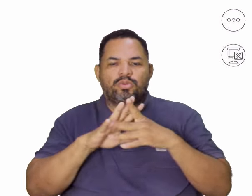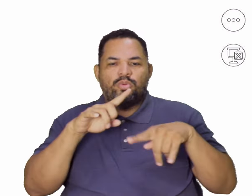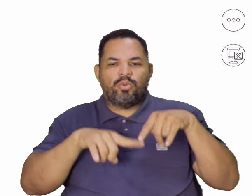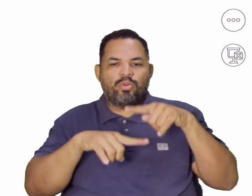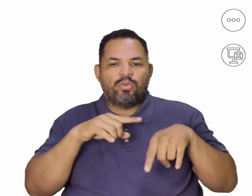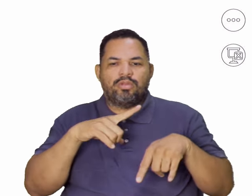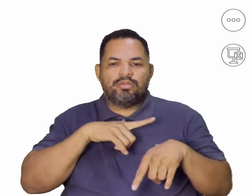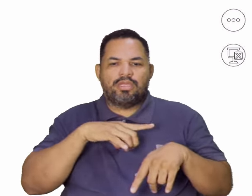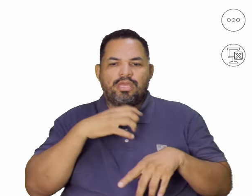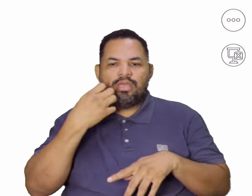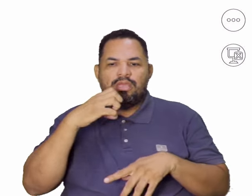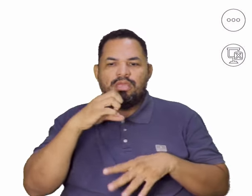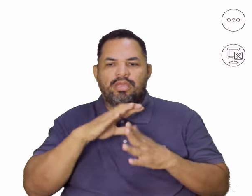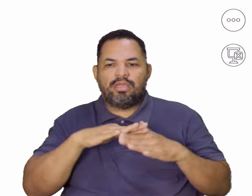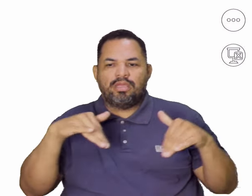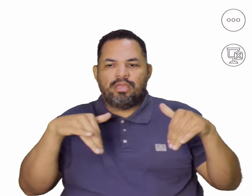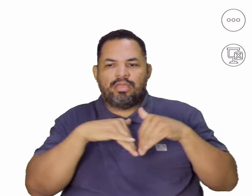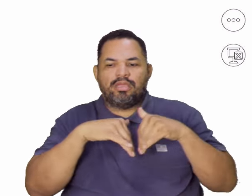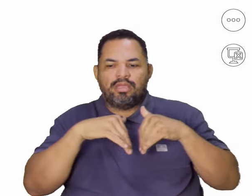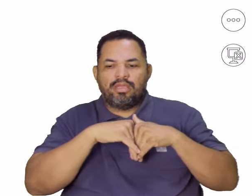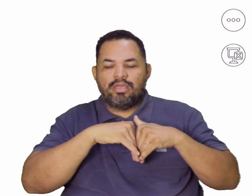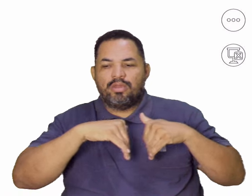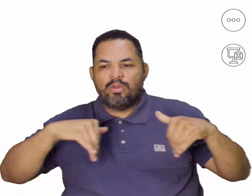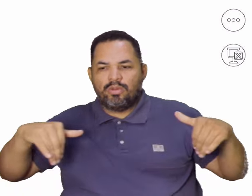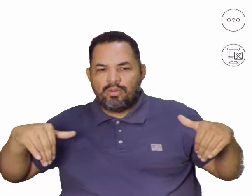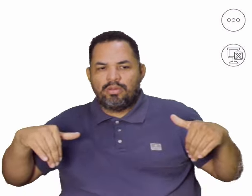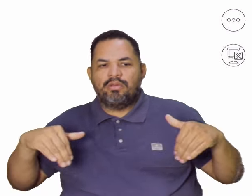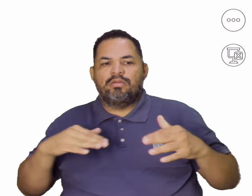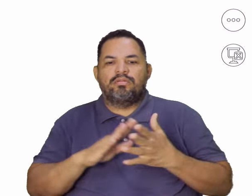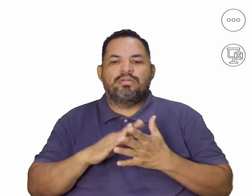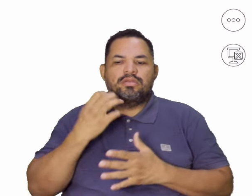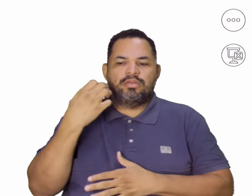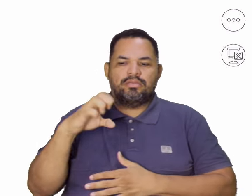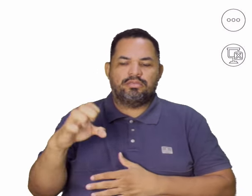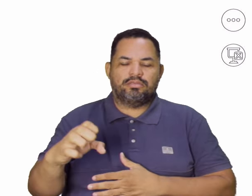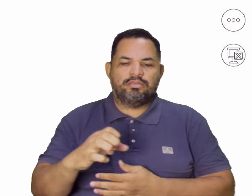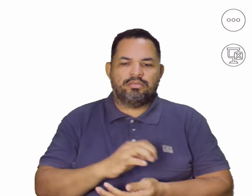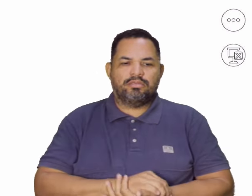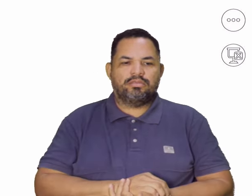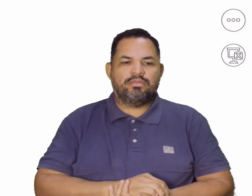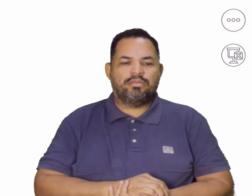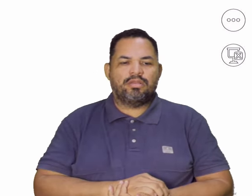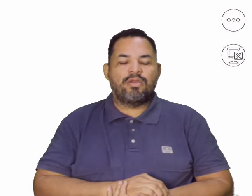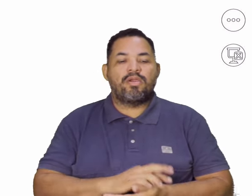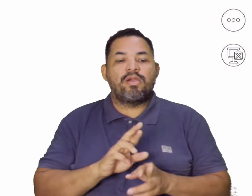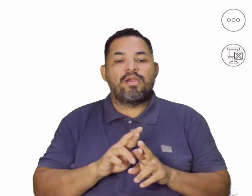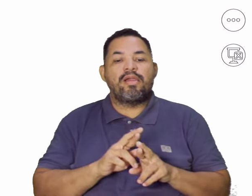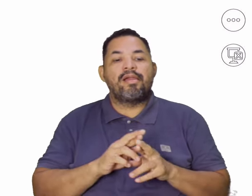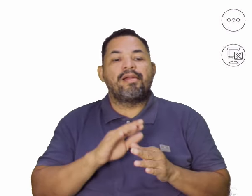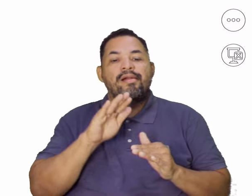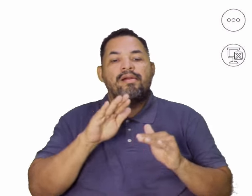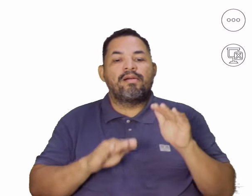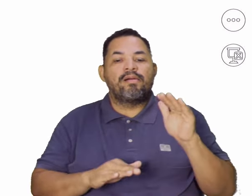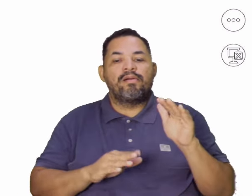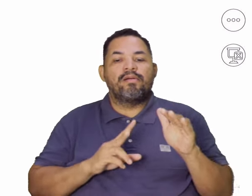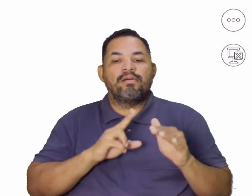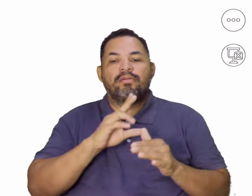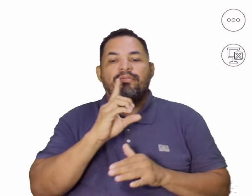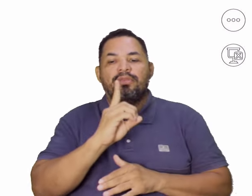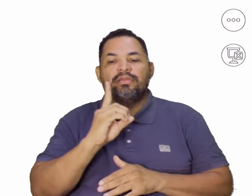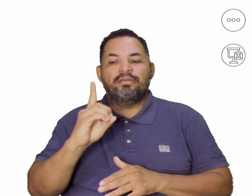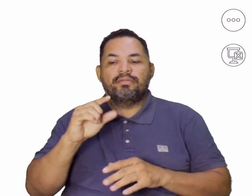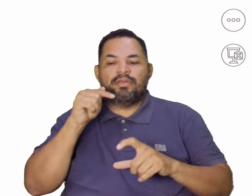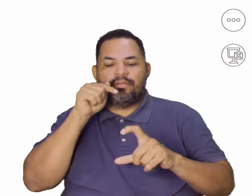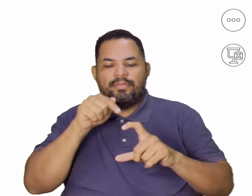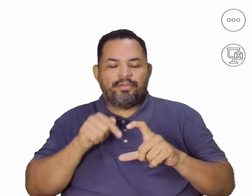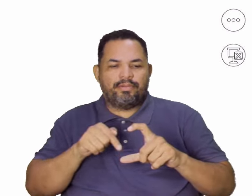corpo energizado atrair ou epir outras cargas elétricas e a diferença de potencial de dp nas